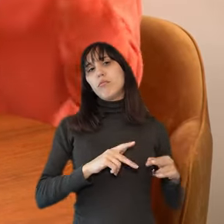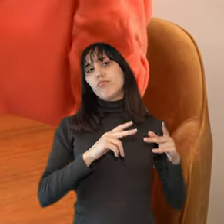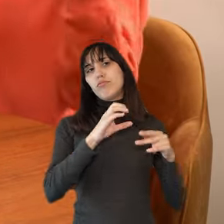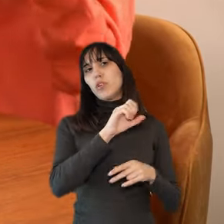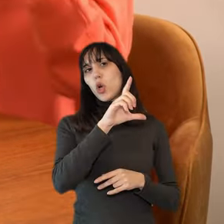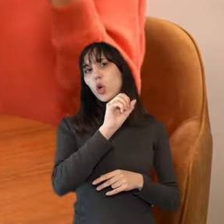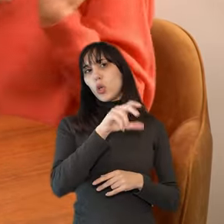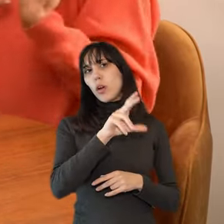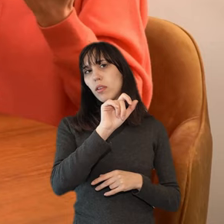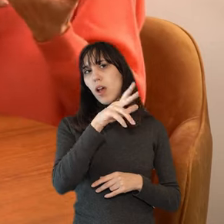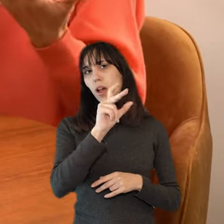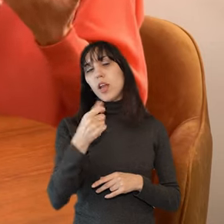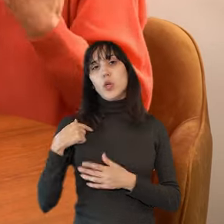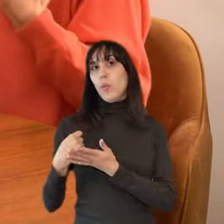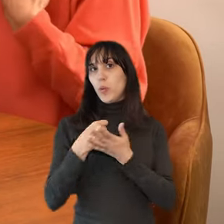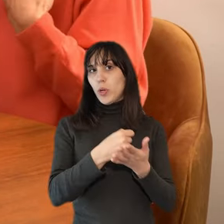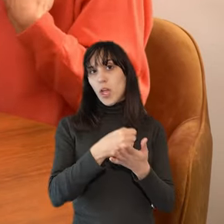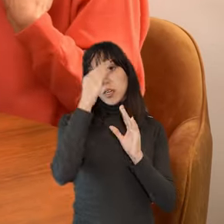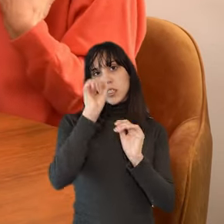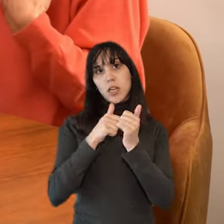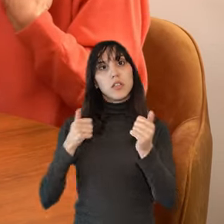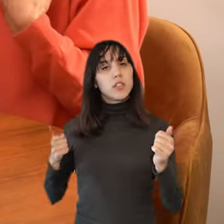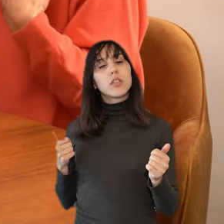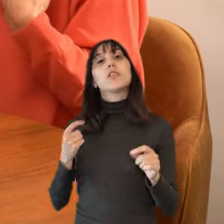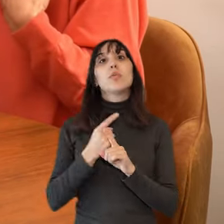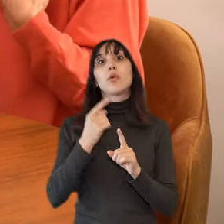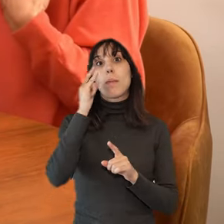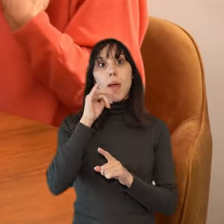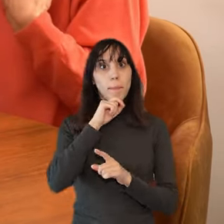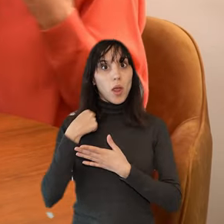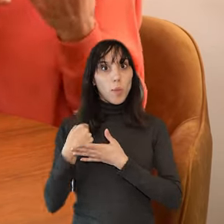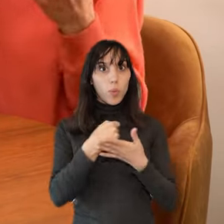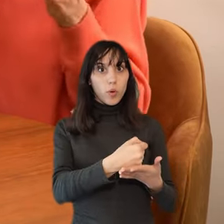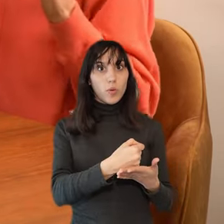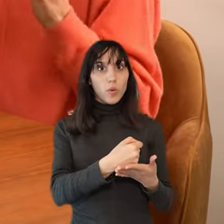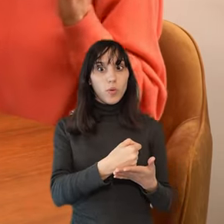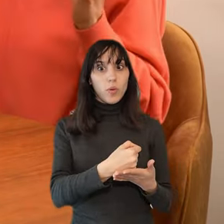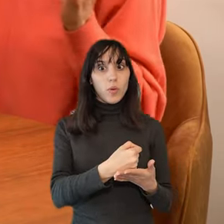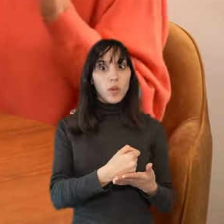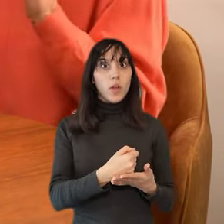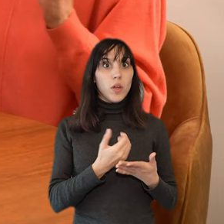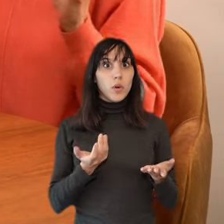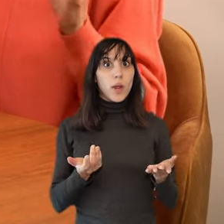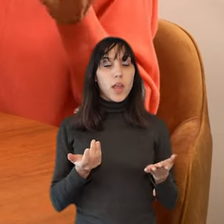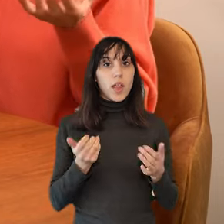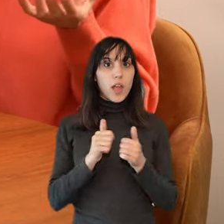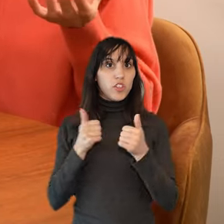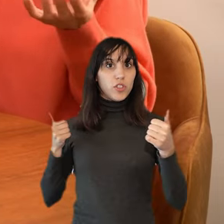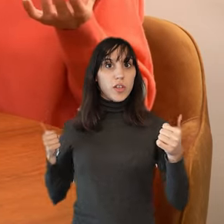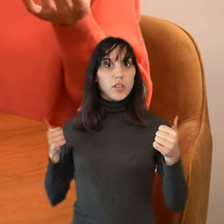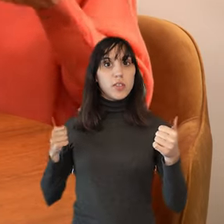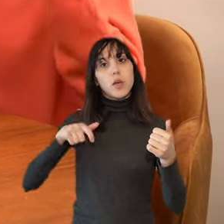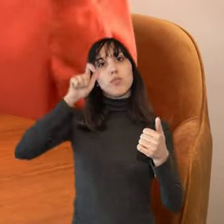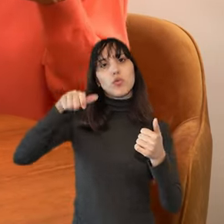e tá como eu ensin à dist estou a apoiá-lo não é porque à partida são os os os pais que vão dar esse apoio não é à distância com um